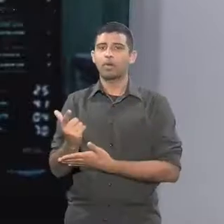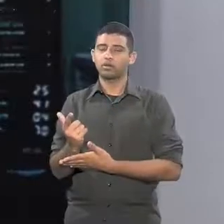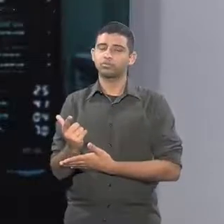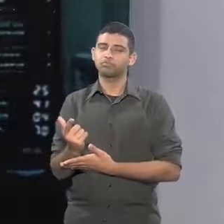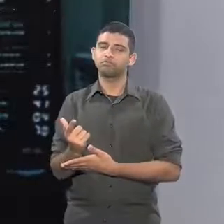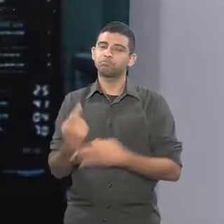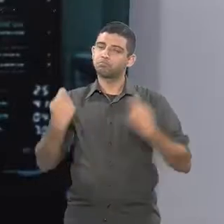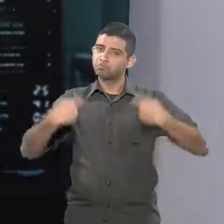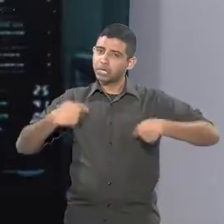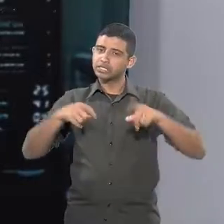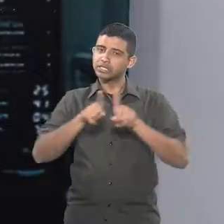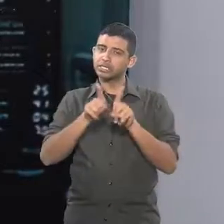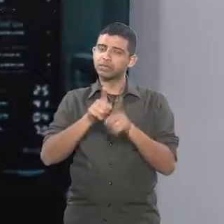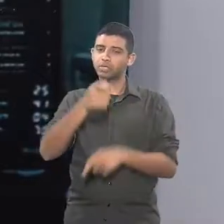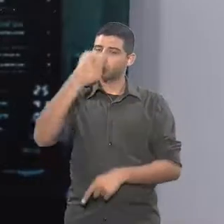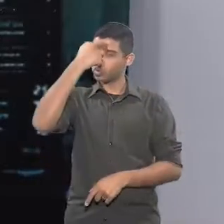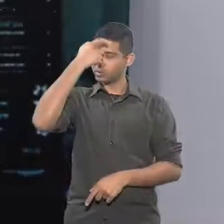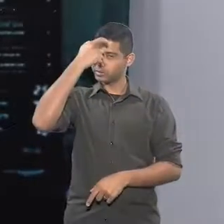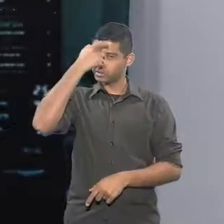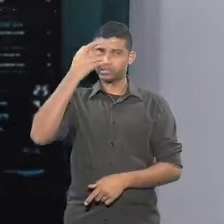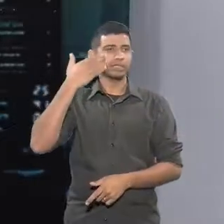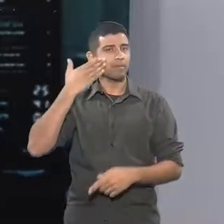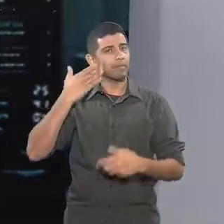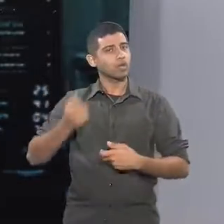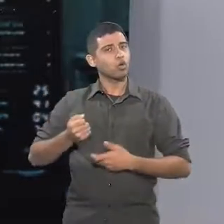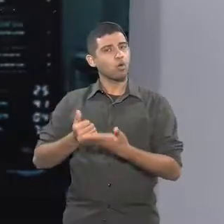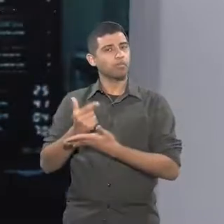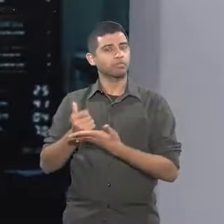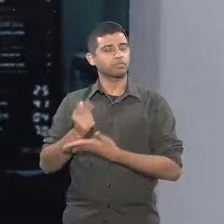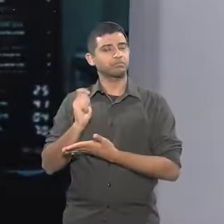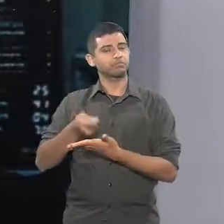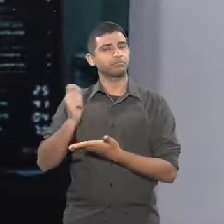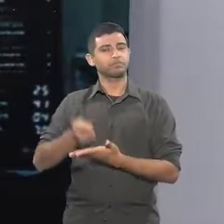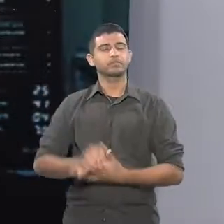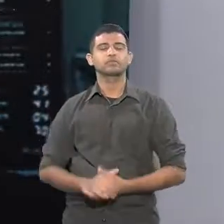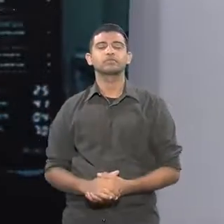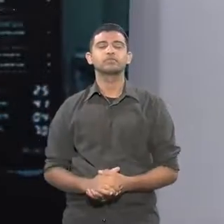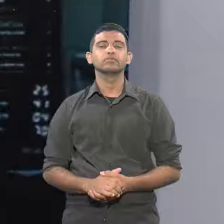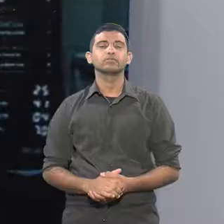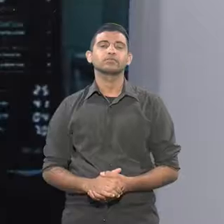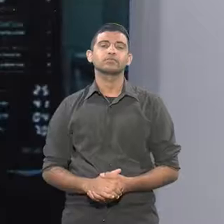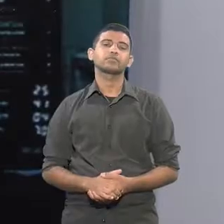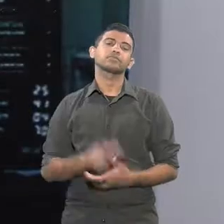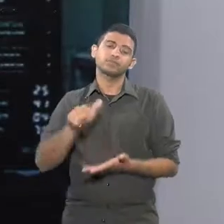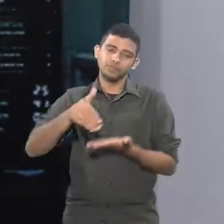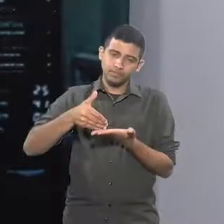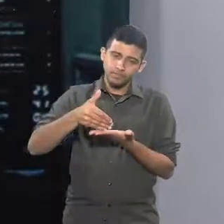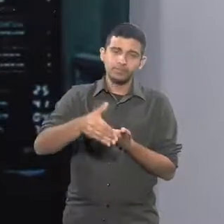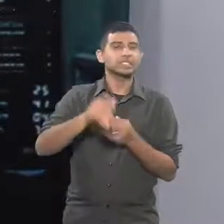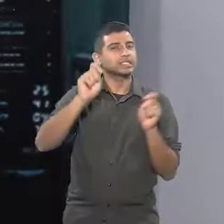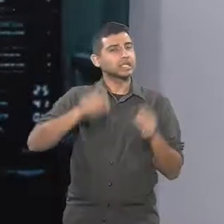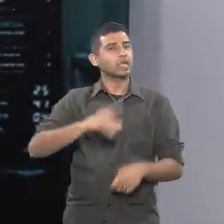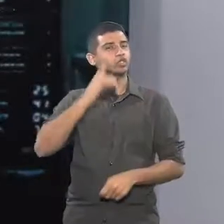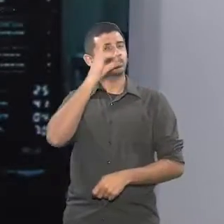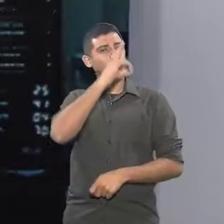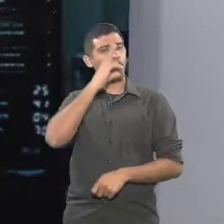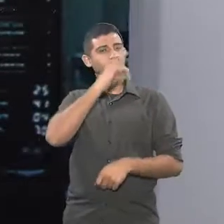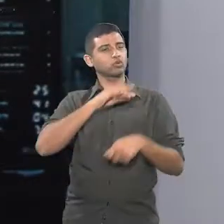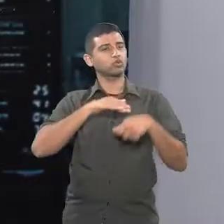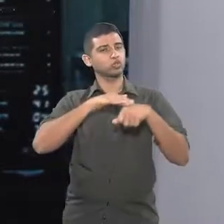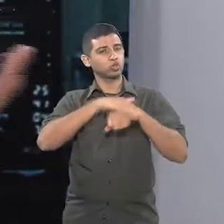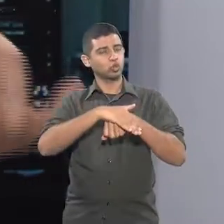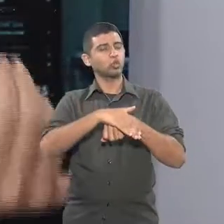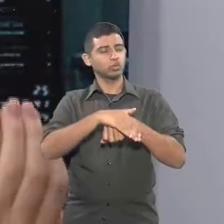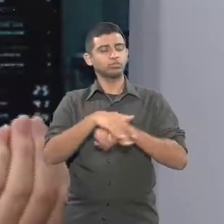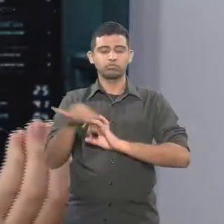Ela também tem que ter um pouco dessa consciência do que ela vai gastar. E aí, a partir daí, ela pode pegar o domingo dela à noite e